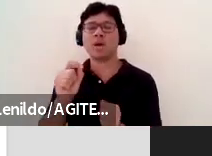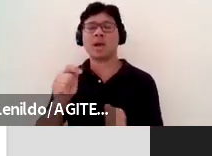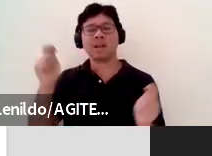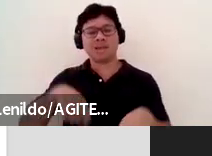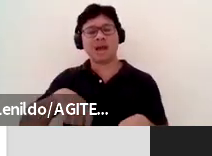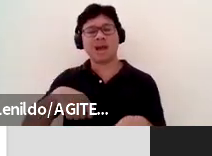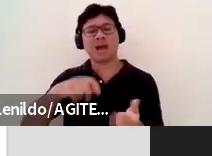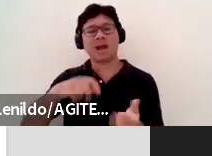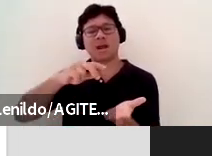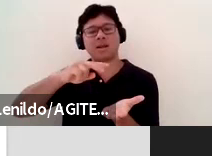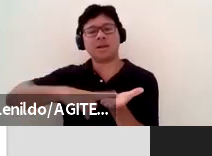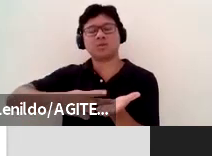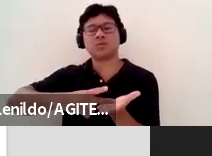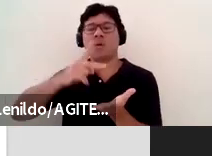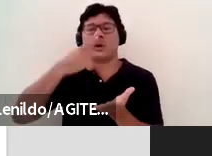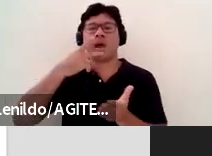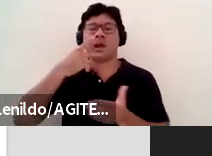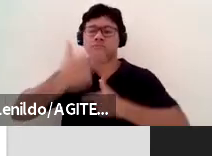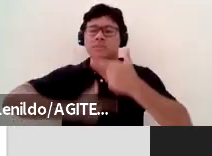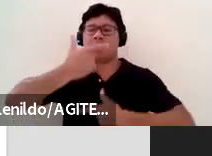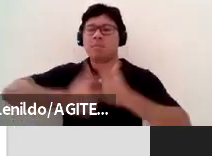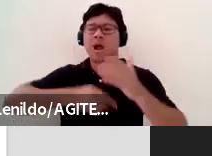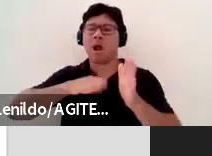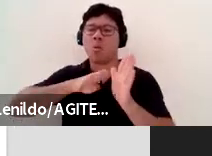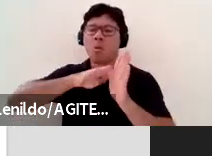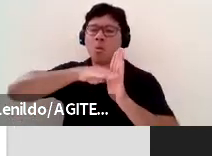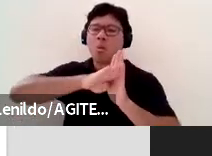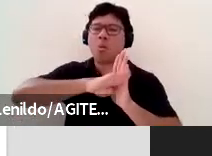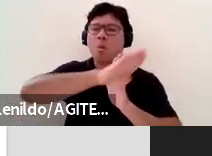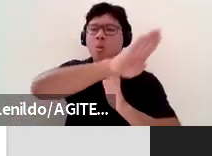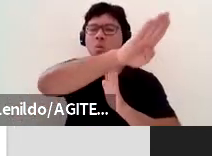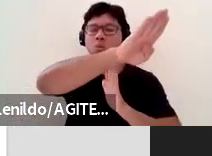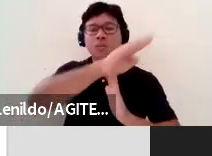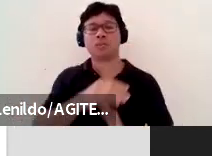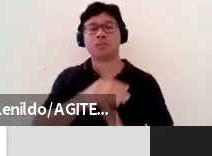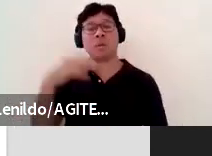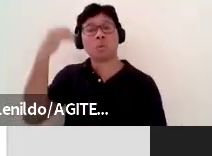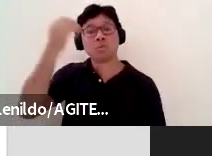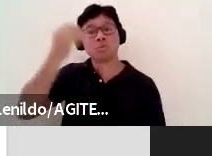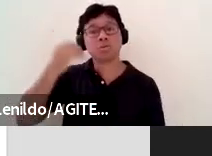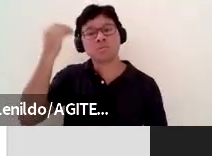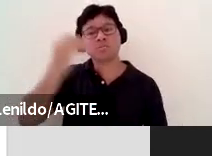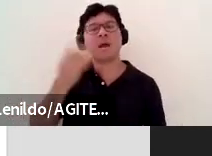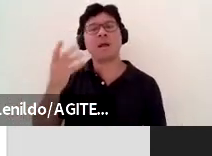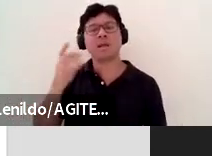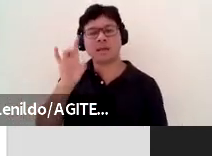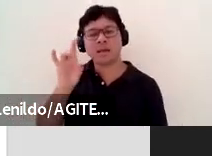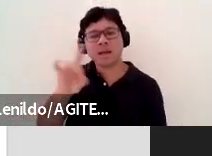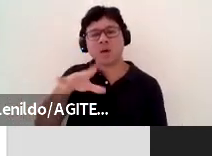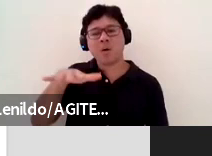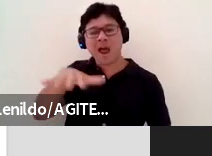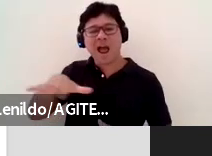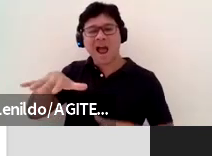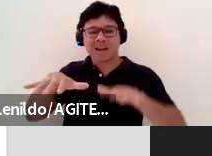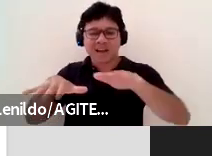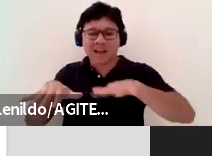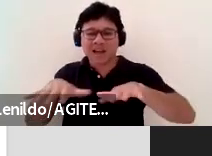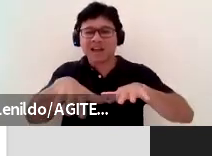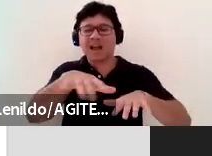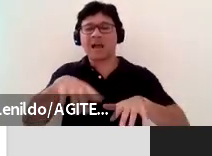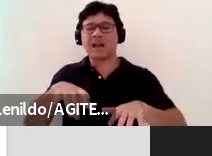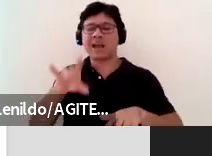uma carreira, né? Então, a princípio, nós vínhamos de experiências bem díspares, né? Cada uma de uma área diferente, né? A Mariana veio